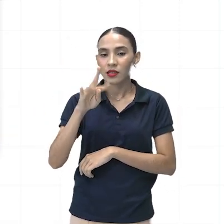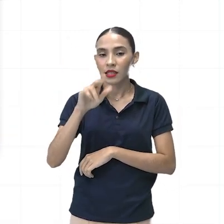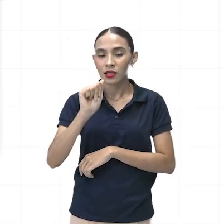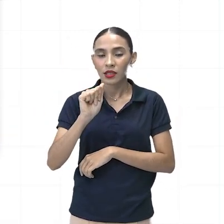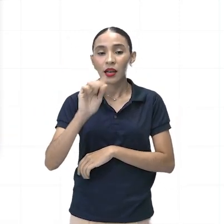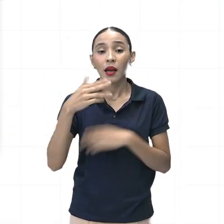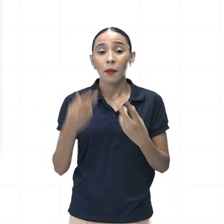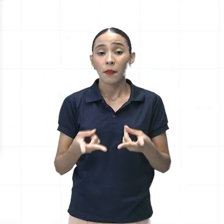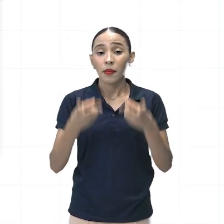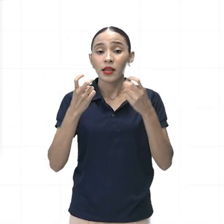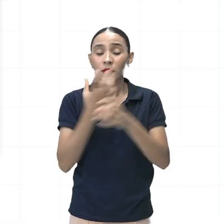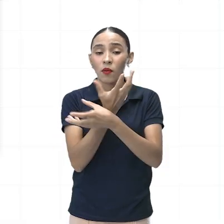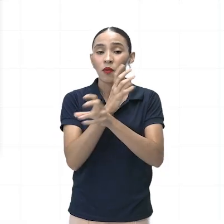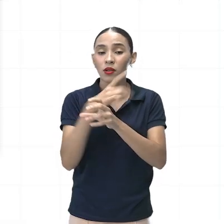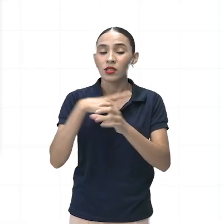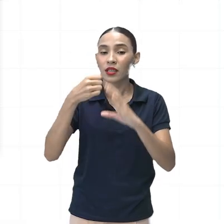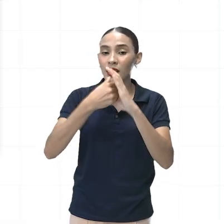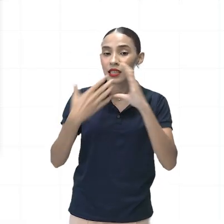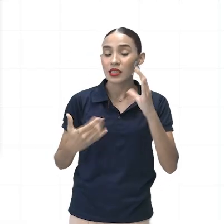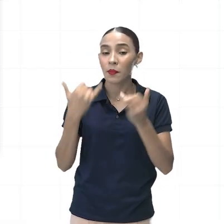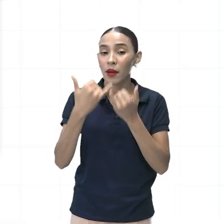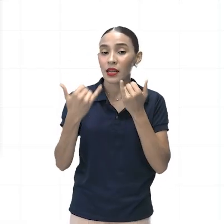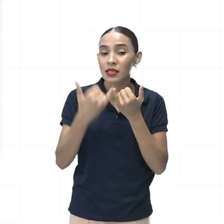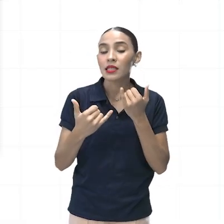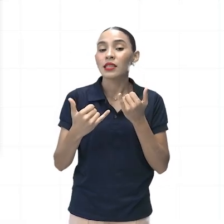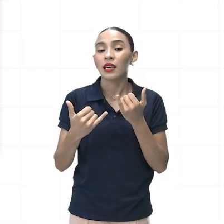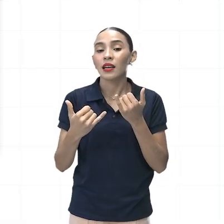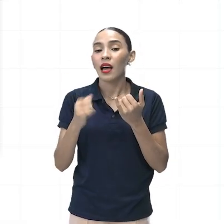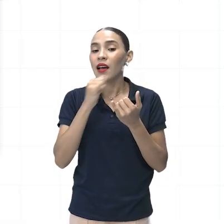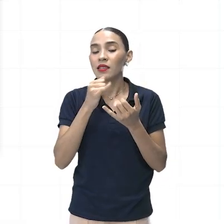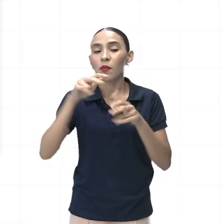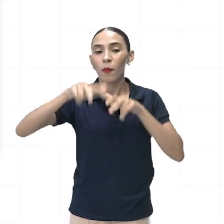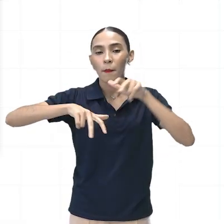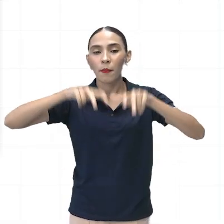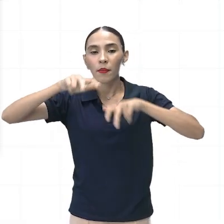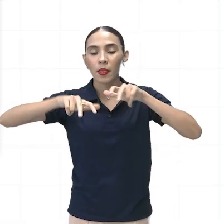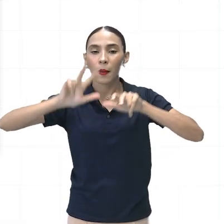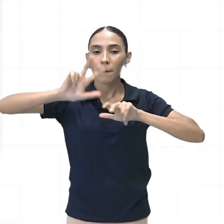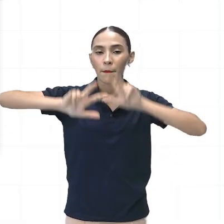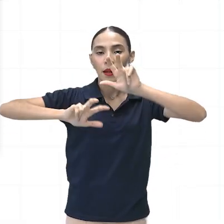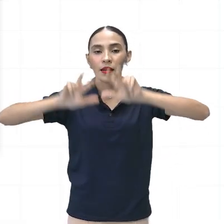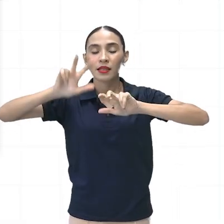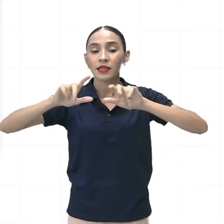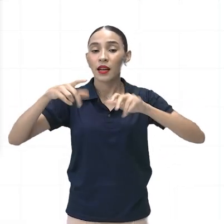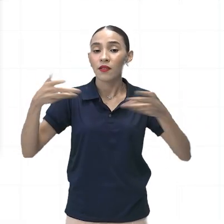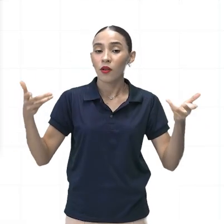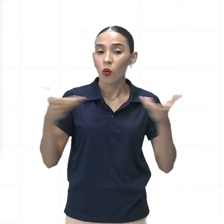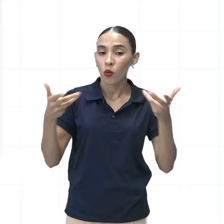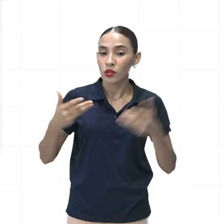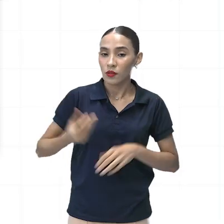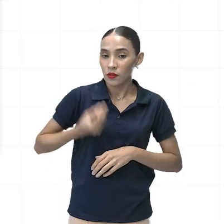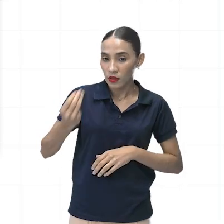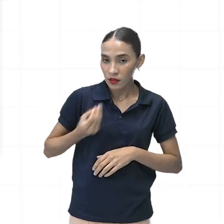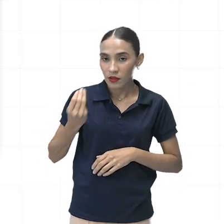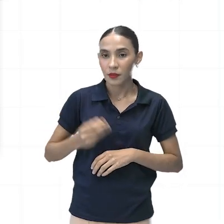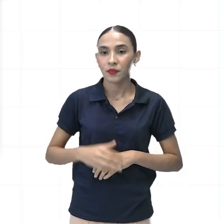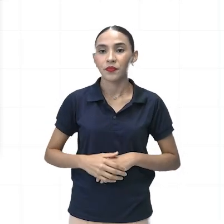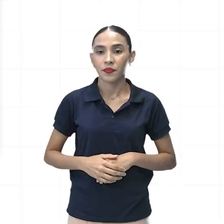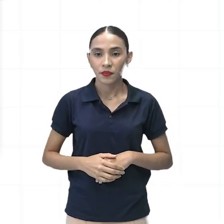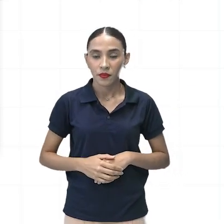esses fósseis tinham características semelhantes com preguiças que vivem hoje atualmente na nossa